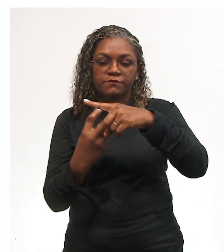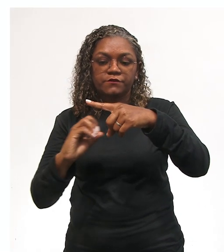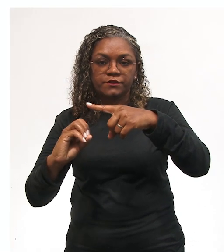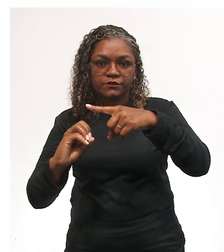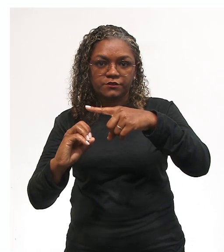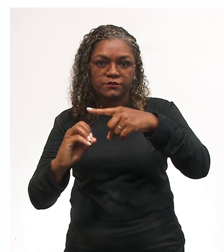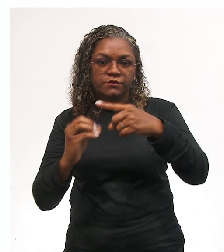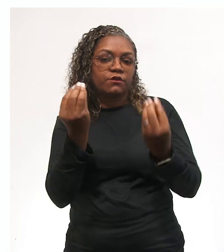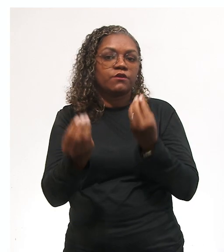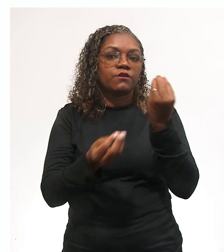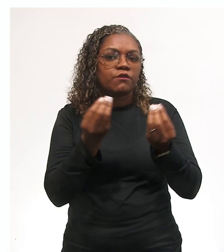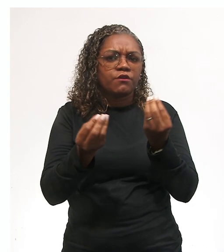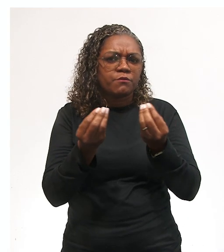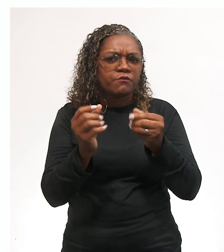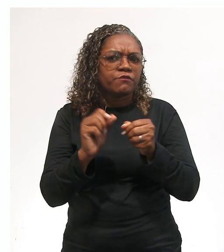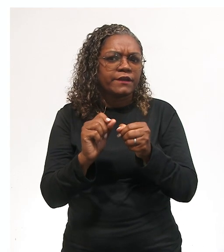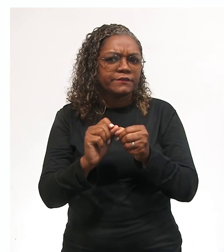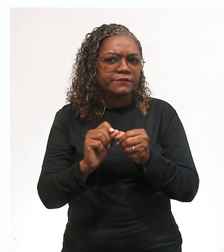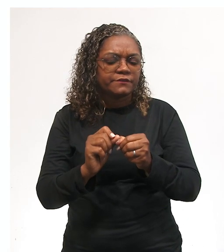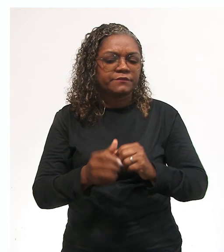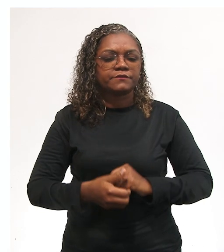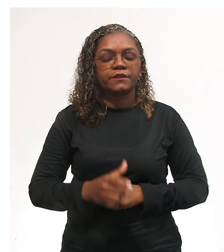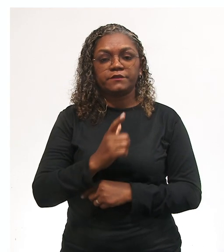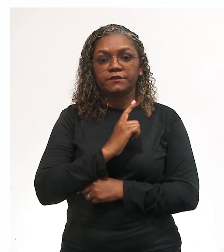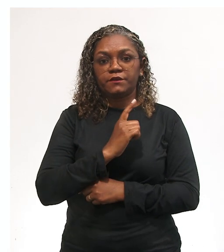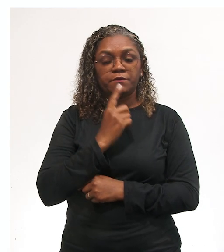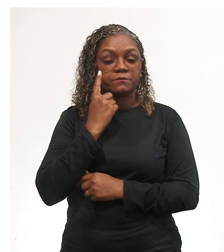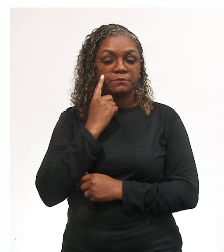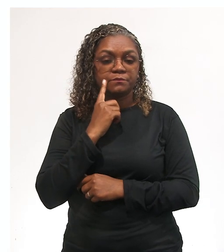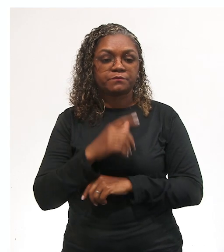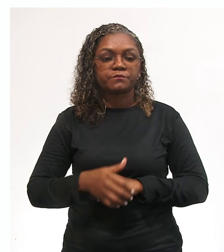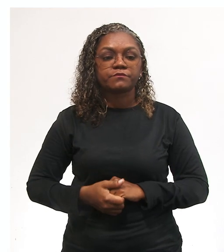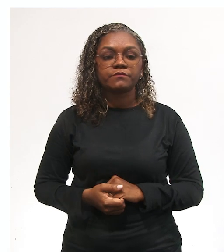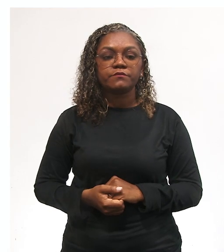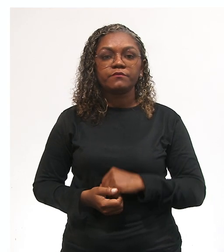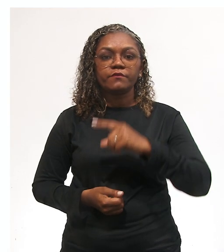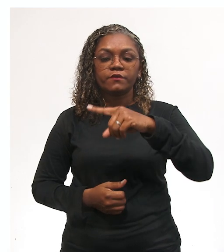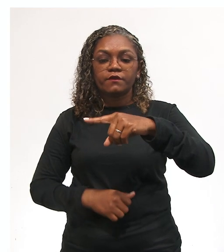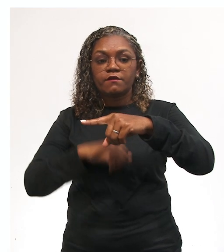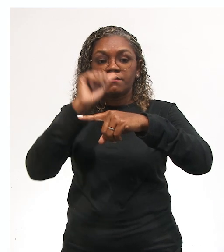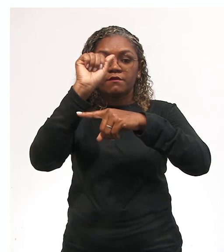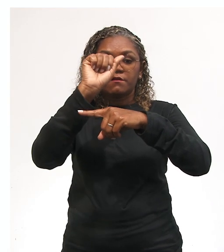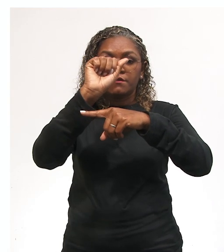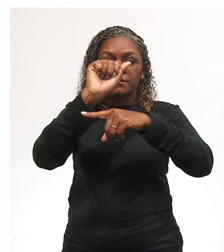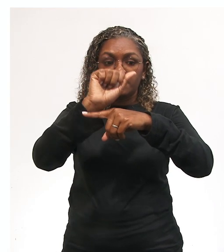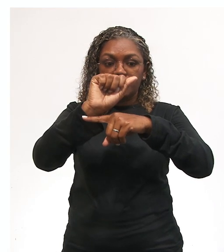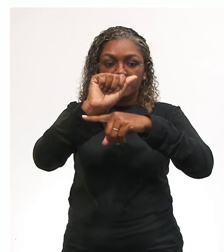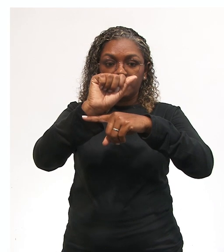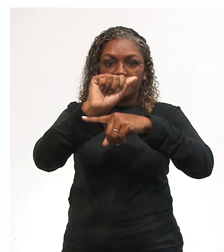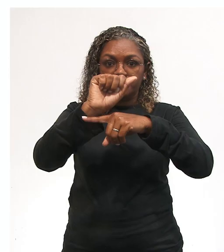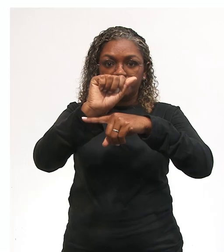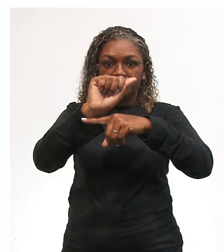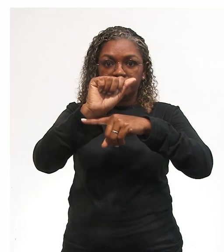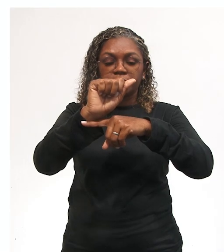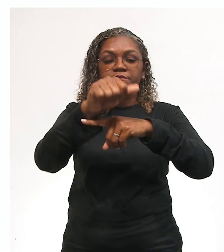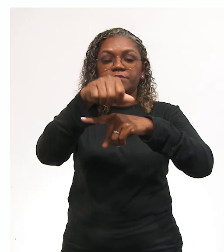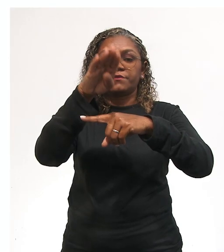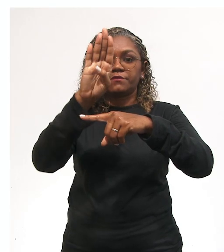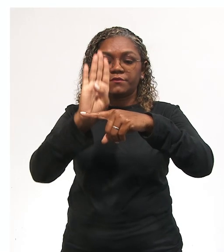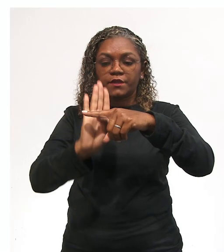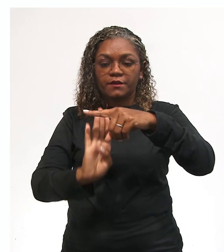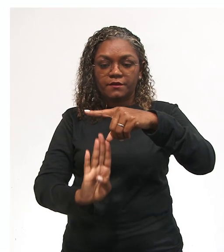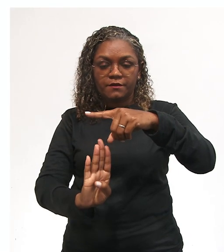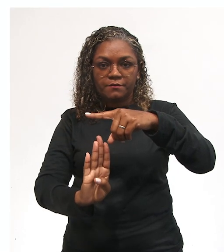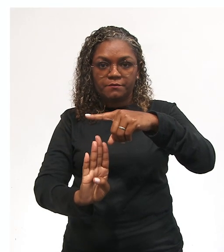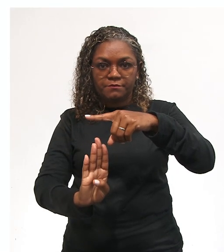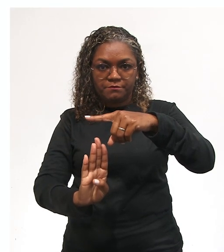razão, qual o valor dessa razão. Então, temos aqui em cima, no numerador, o valor do produto A e embaixo,